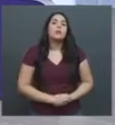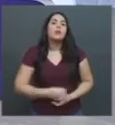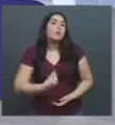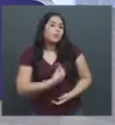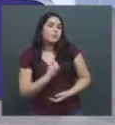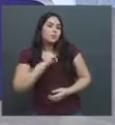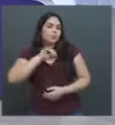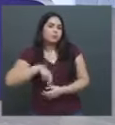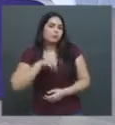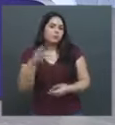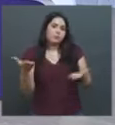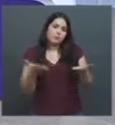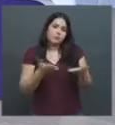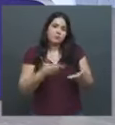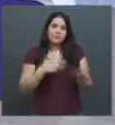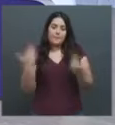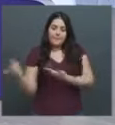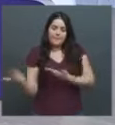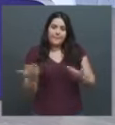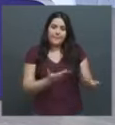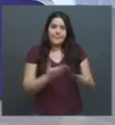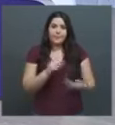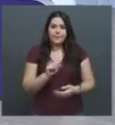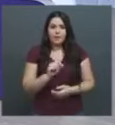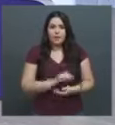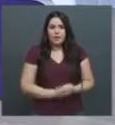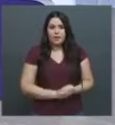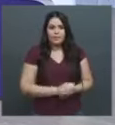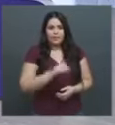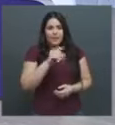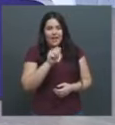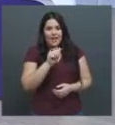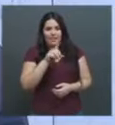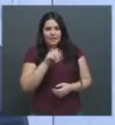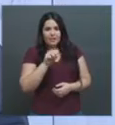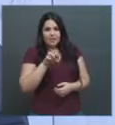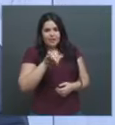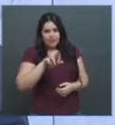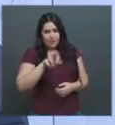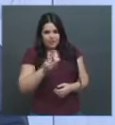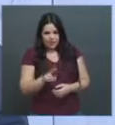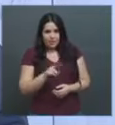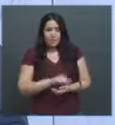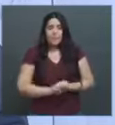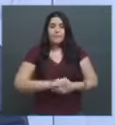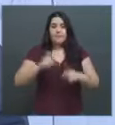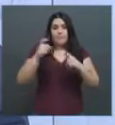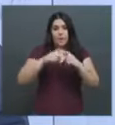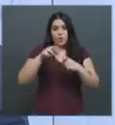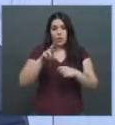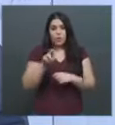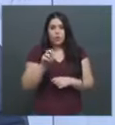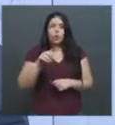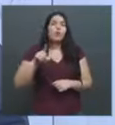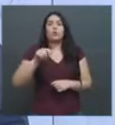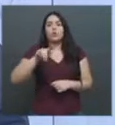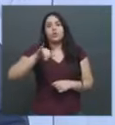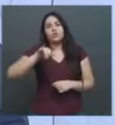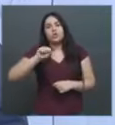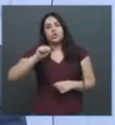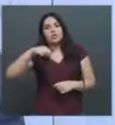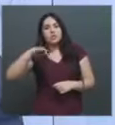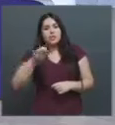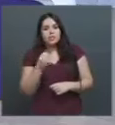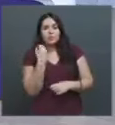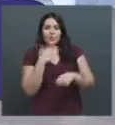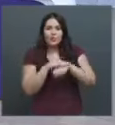Participar do Jornal da UFO de hoje, nós convidamos o doutor Adair José Batista, médico urologista. Boa noite, seja bem-vindo. Boa